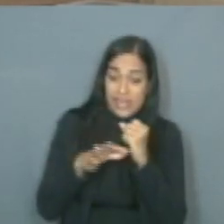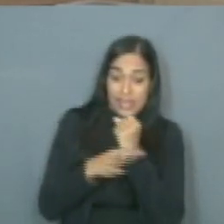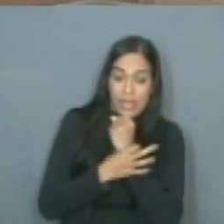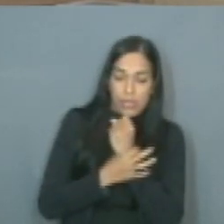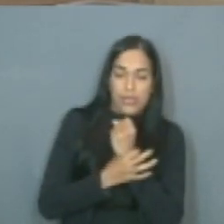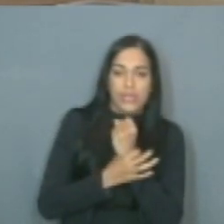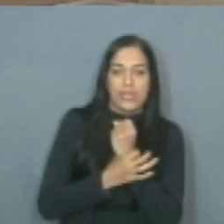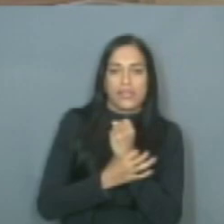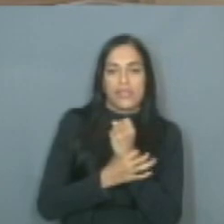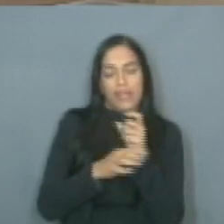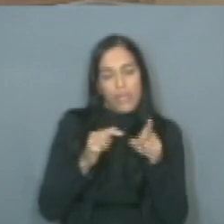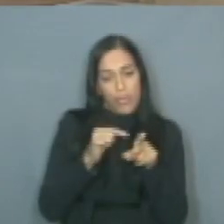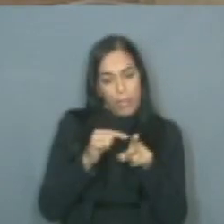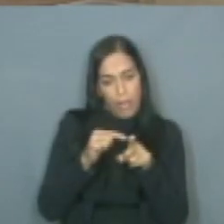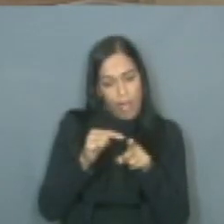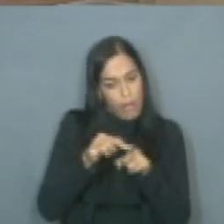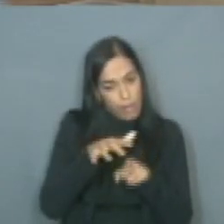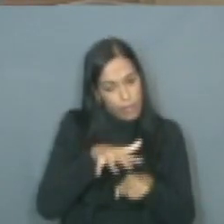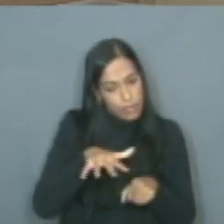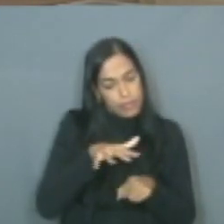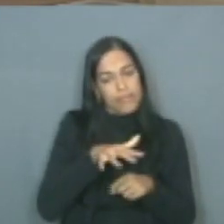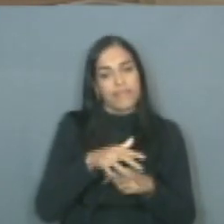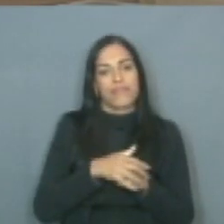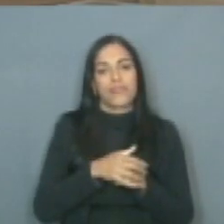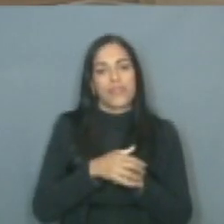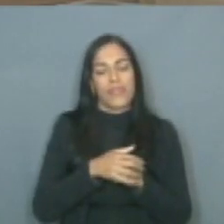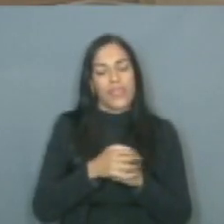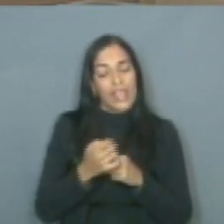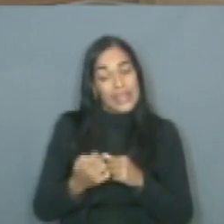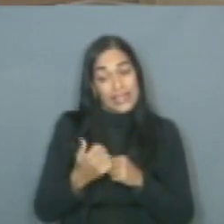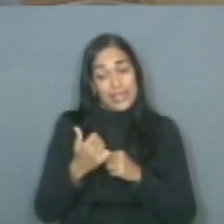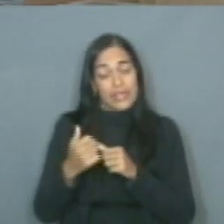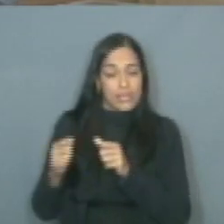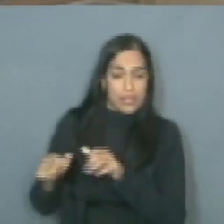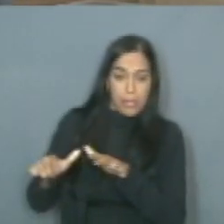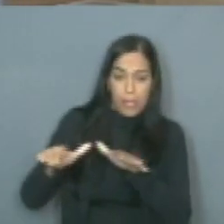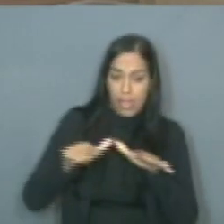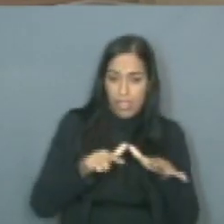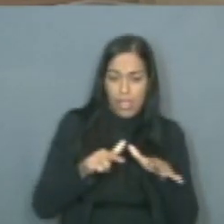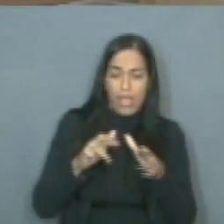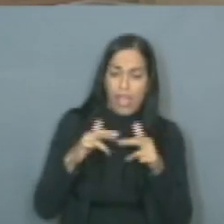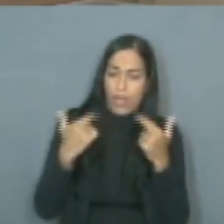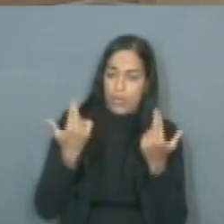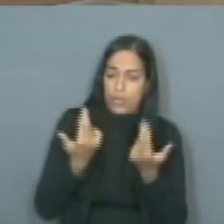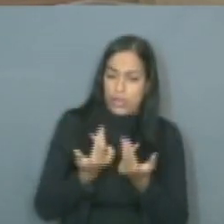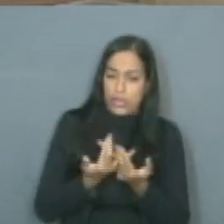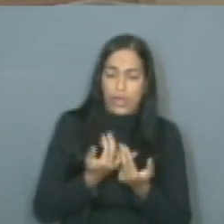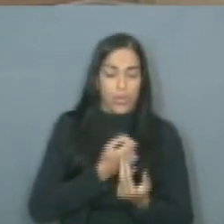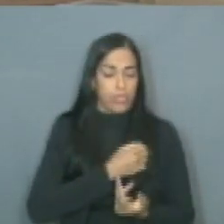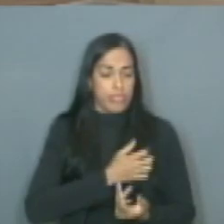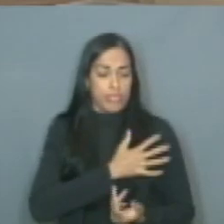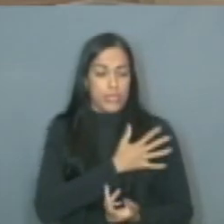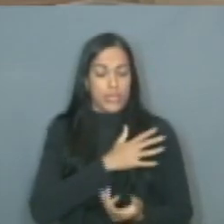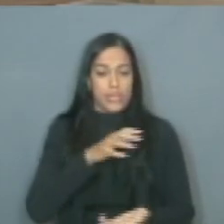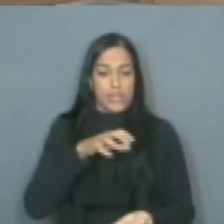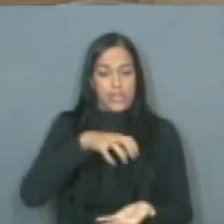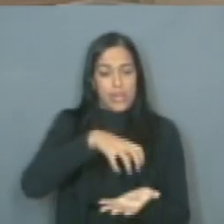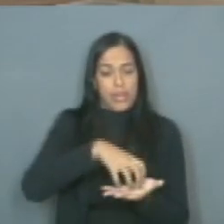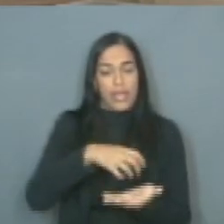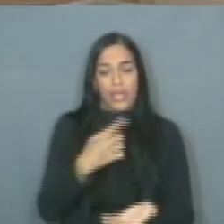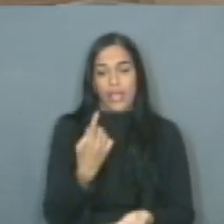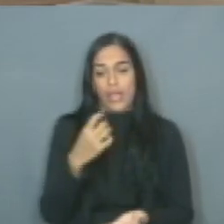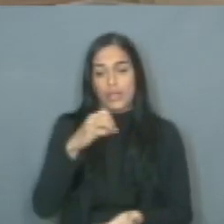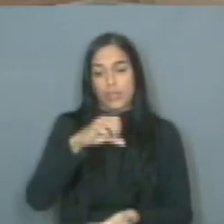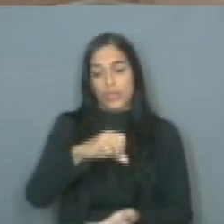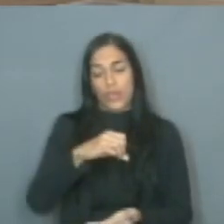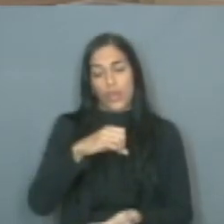bairro de Setúbal, com reuniões quase semanais com o 19º Batalhão de Polícia Militar, que é